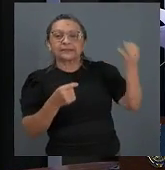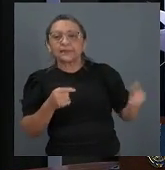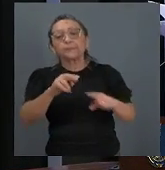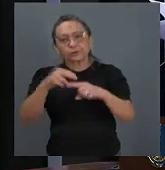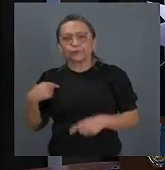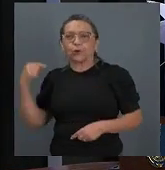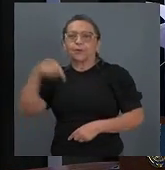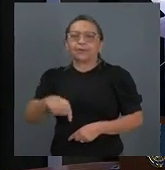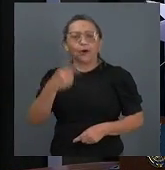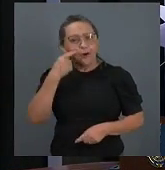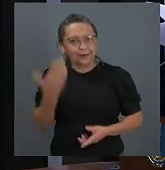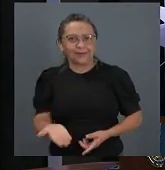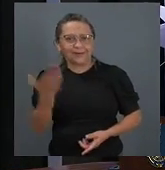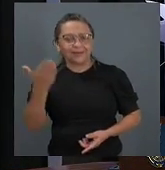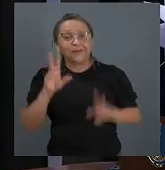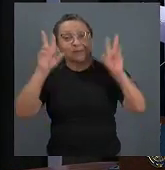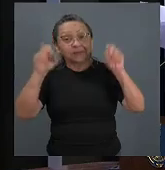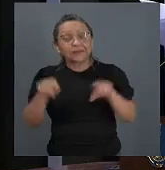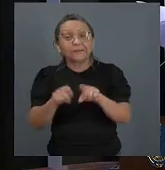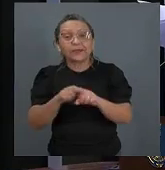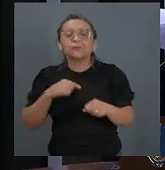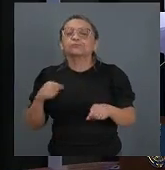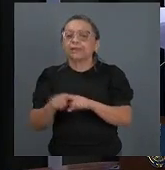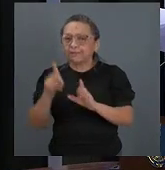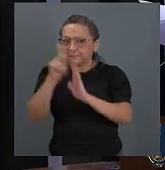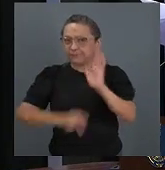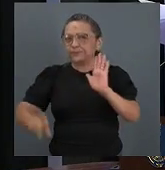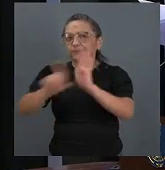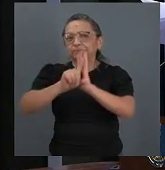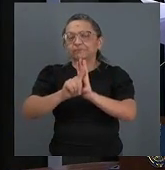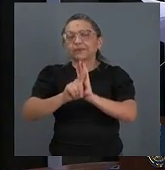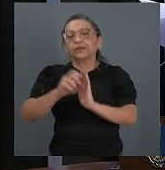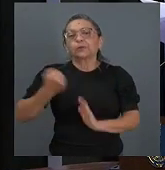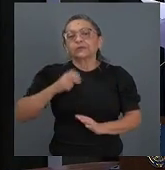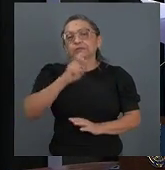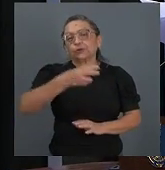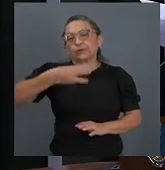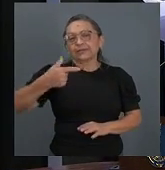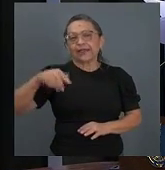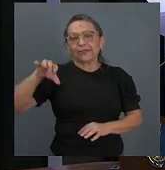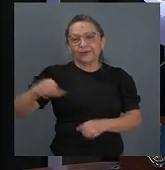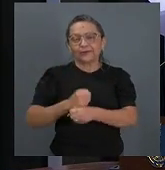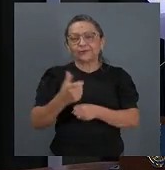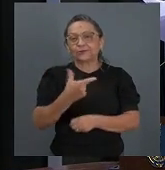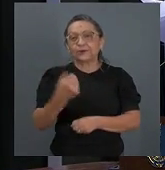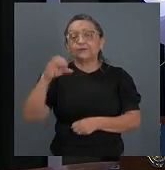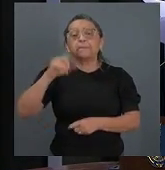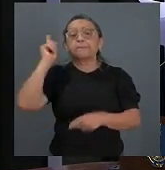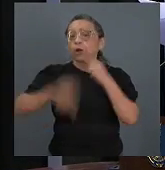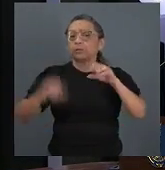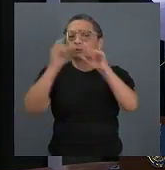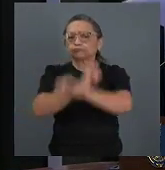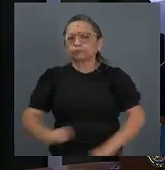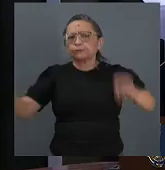aqui. Olha só. Sobre isso, também entrei com um projeto de lei 5379 de 2020, que proíbe divulgação de